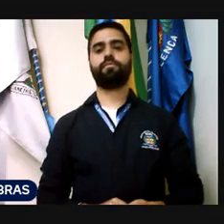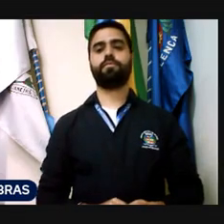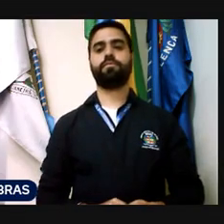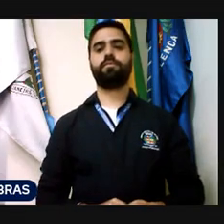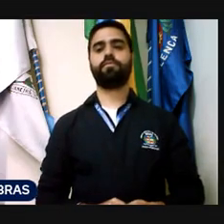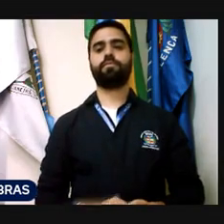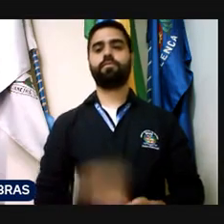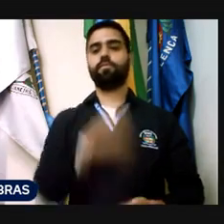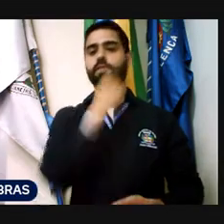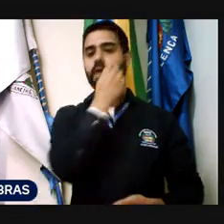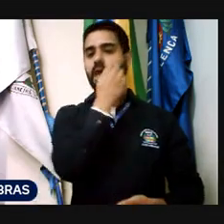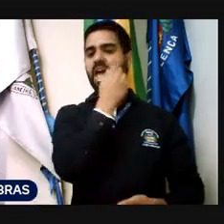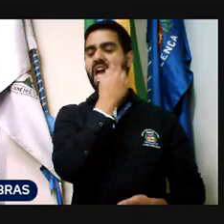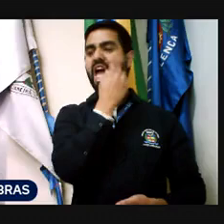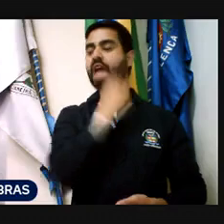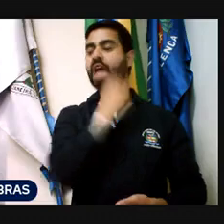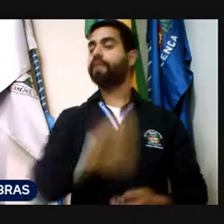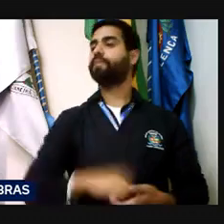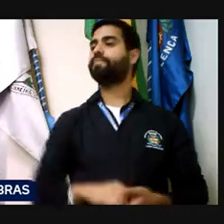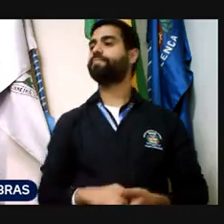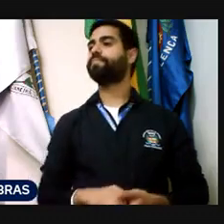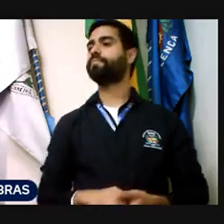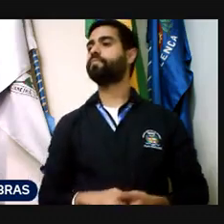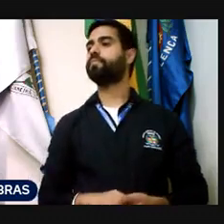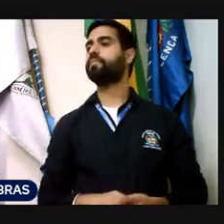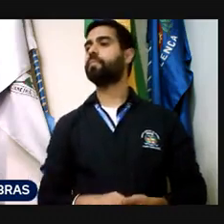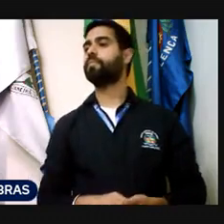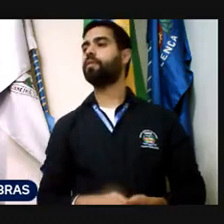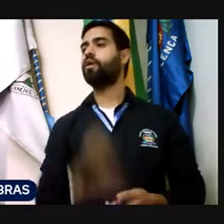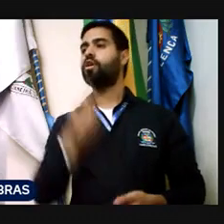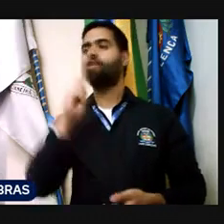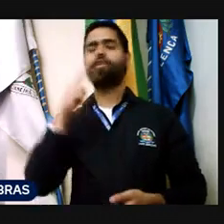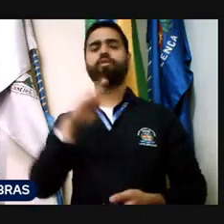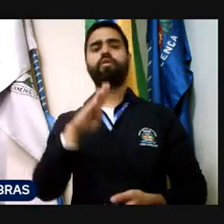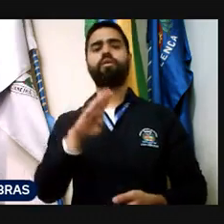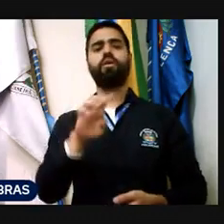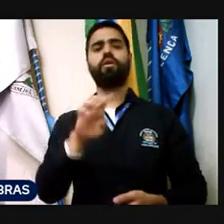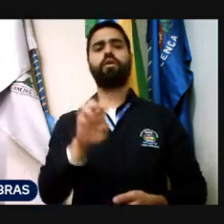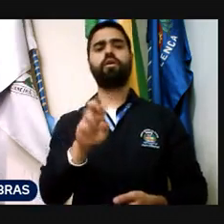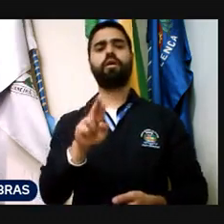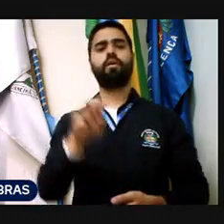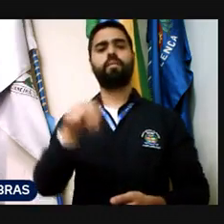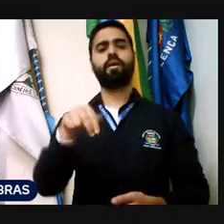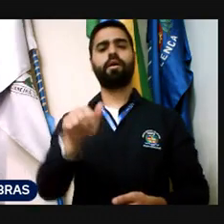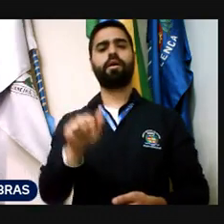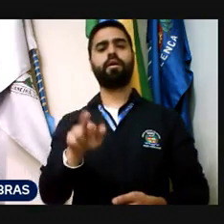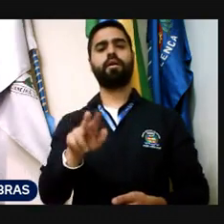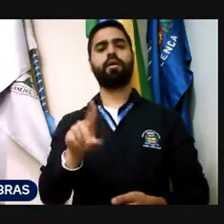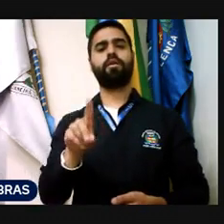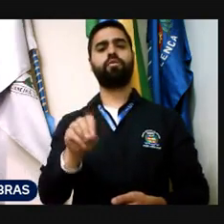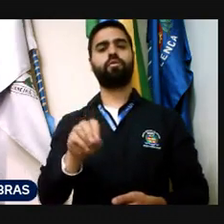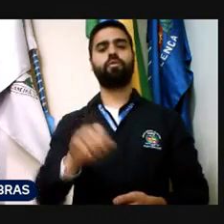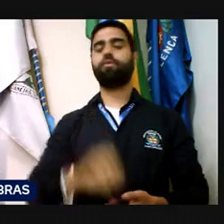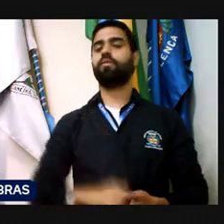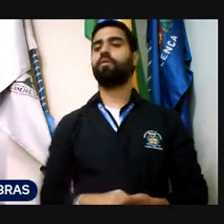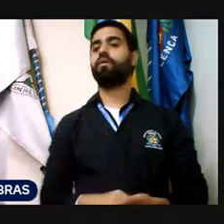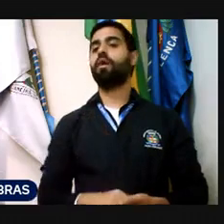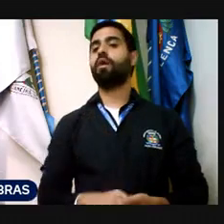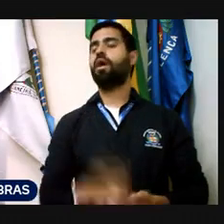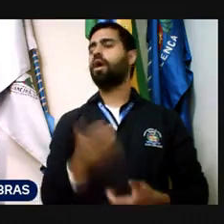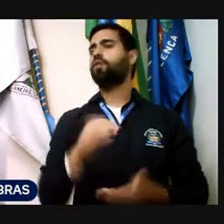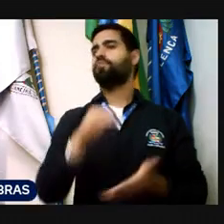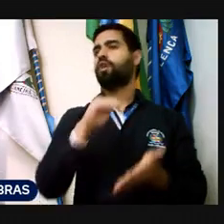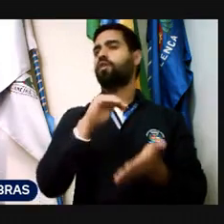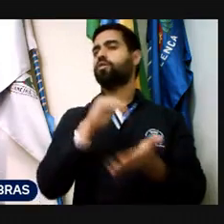Vossa Excelência, no uso de suas prerrogativas, ouvido do outro plenário da forma regimental, o envio do presente requerimento ao senhor